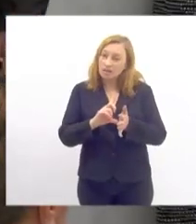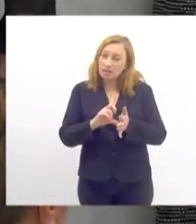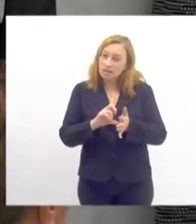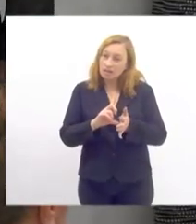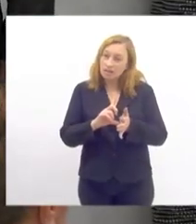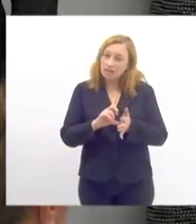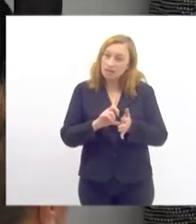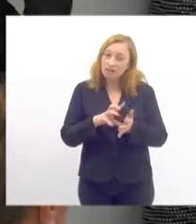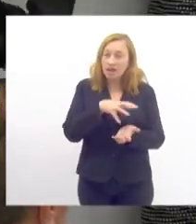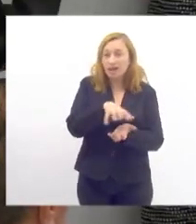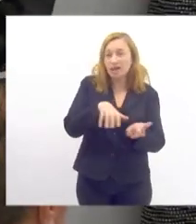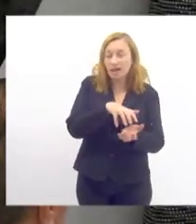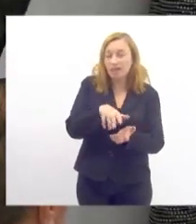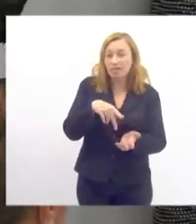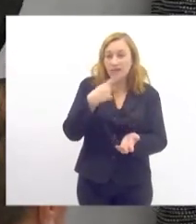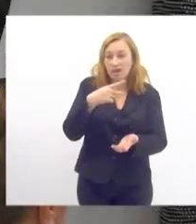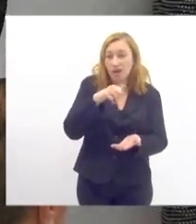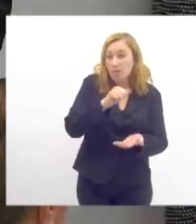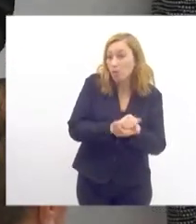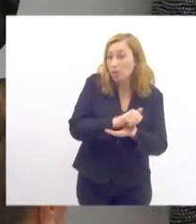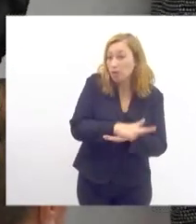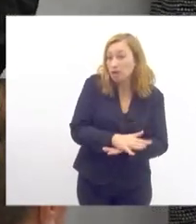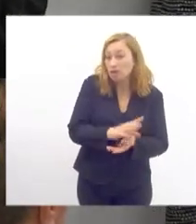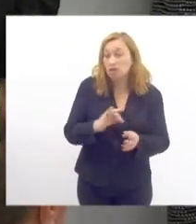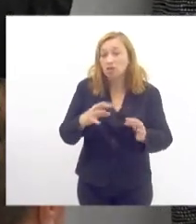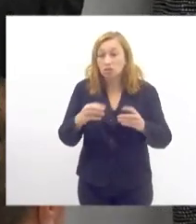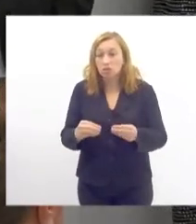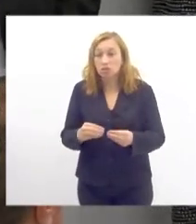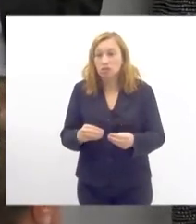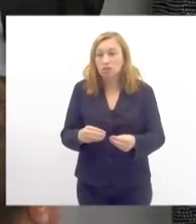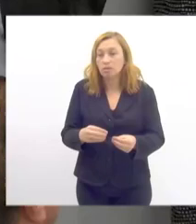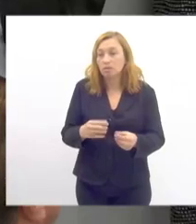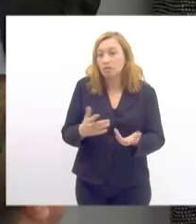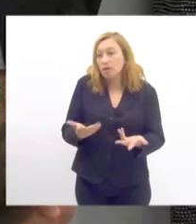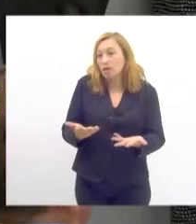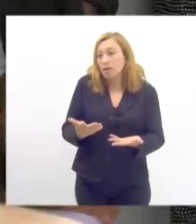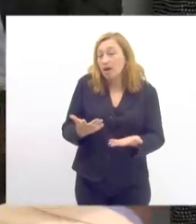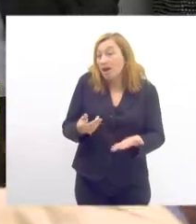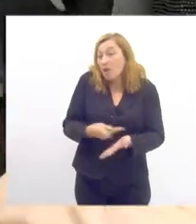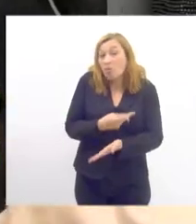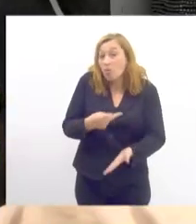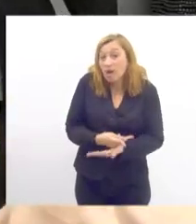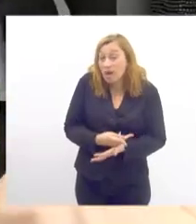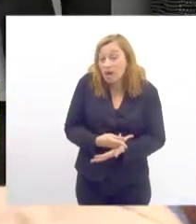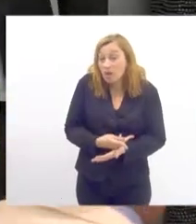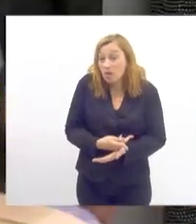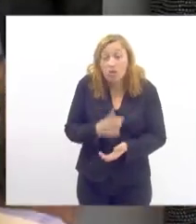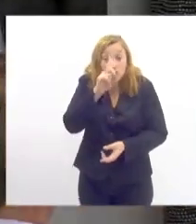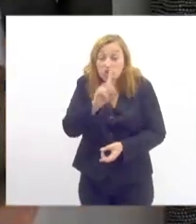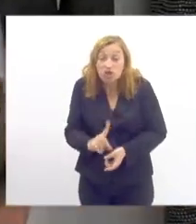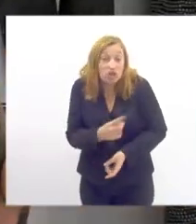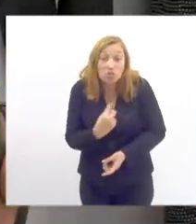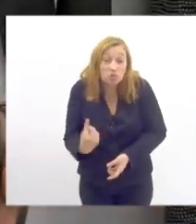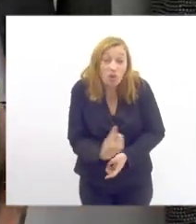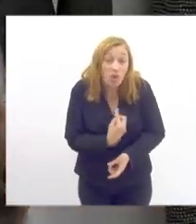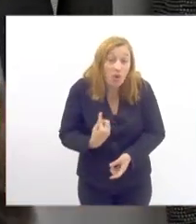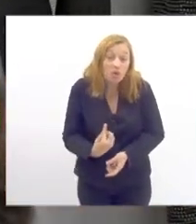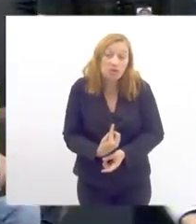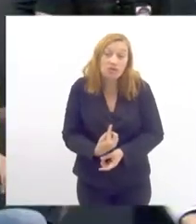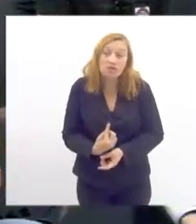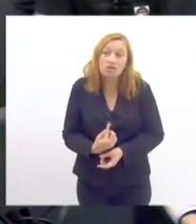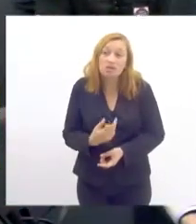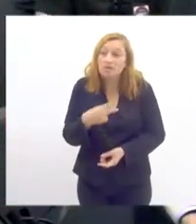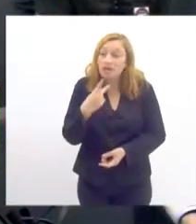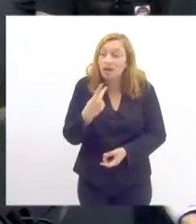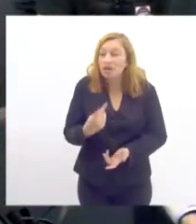parar, vai ser multado, vai ser... Isso, para mim, é um assédio moral. porque é um direito nosso, a gente está falando,